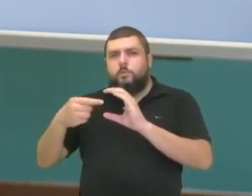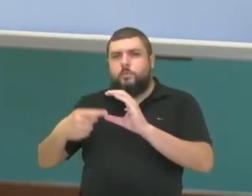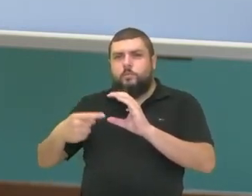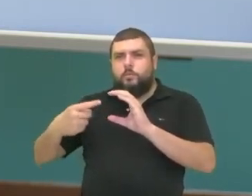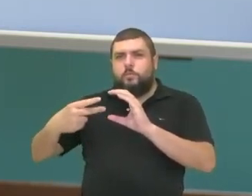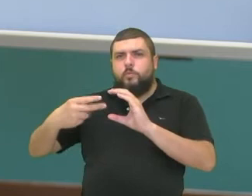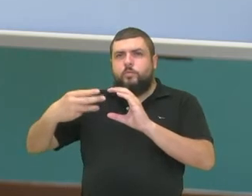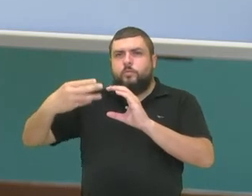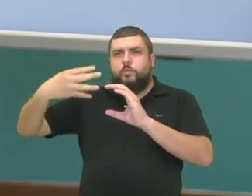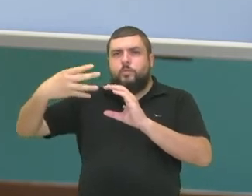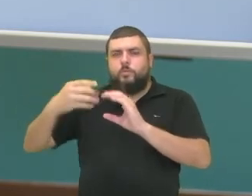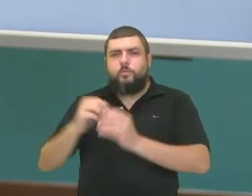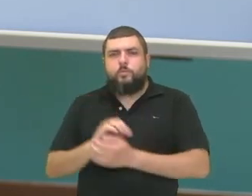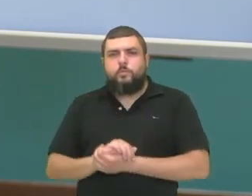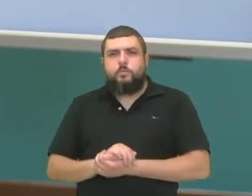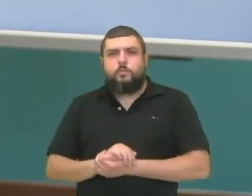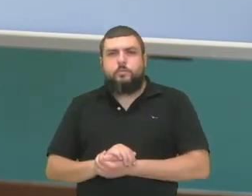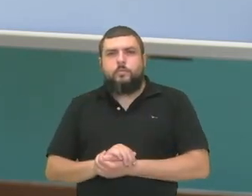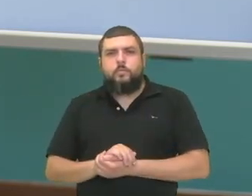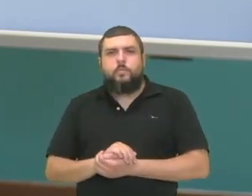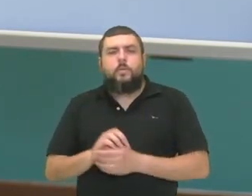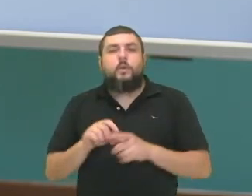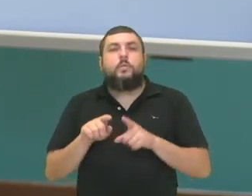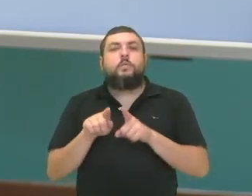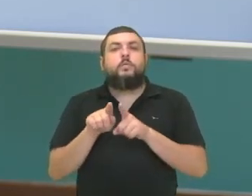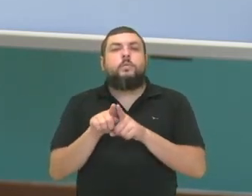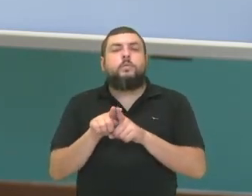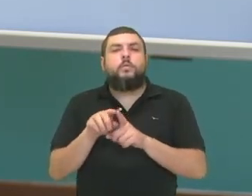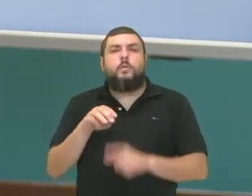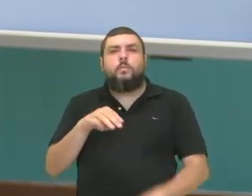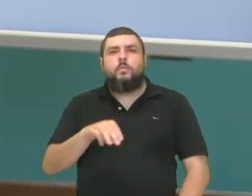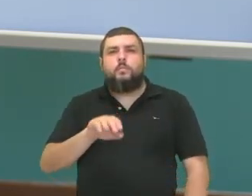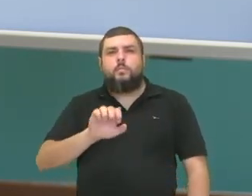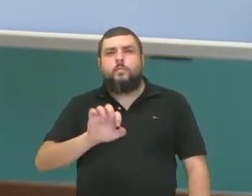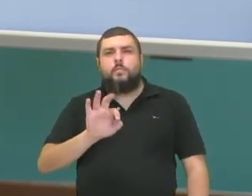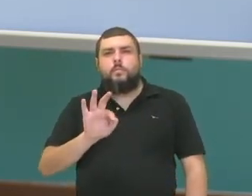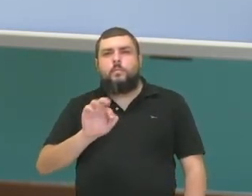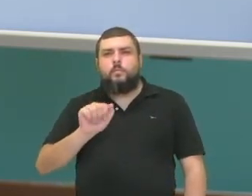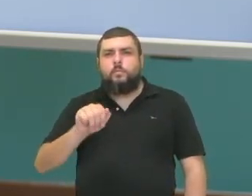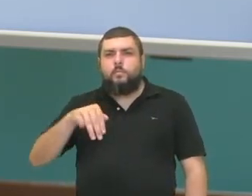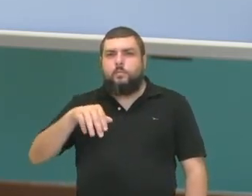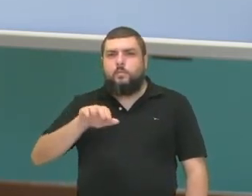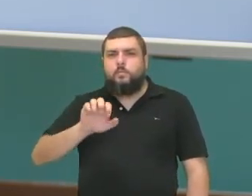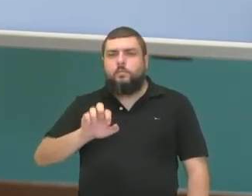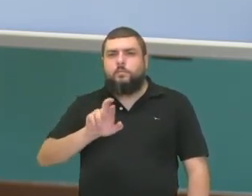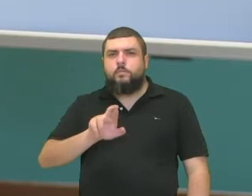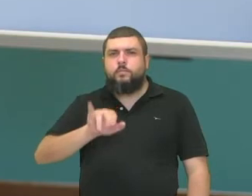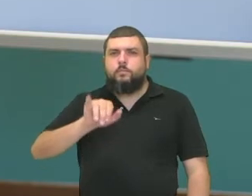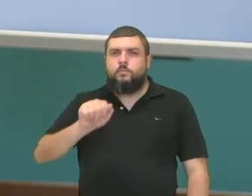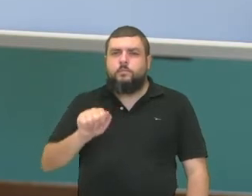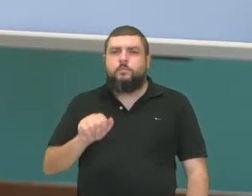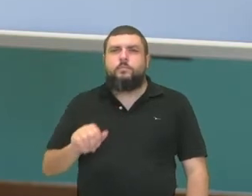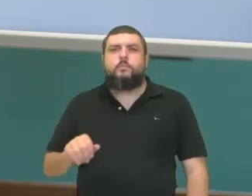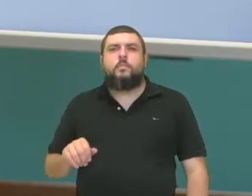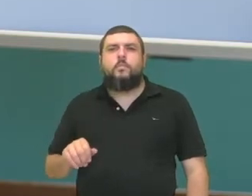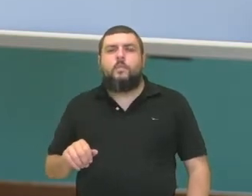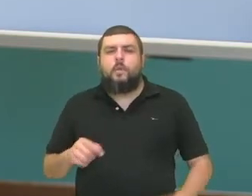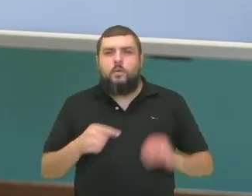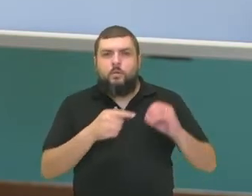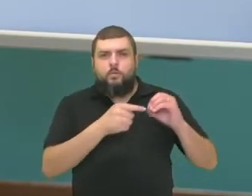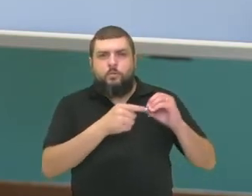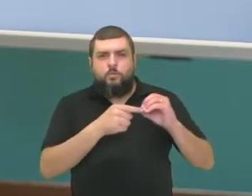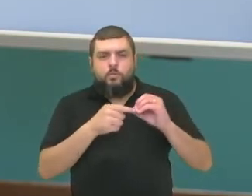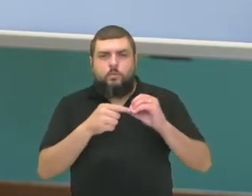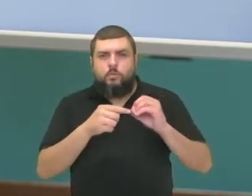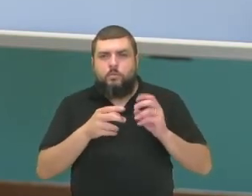E a isomeria denominada de metameria, professor? Esses isômeros pertencem à mesma função, apresentam o